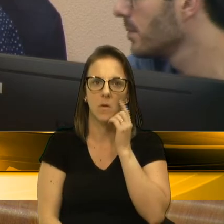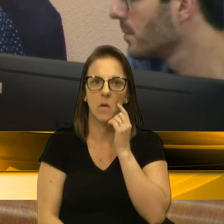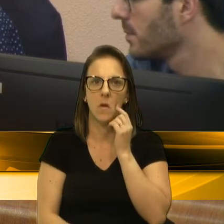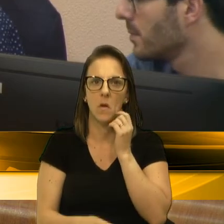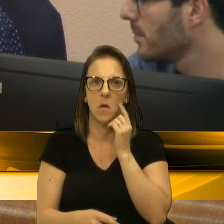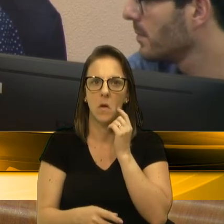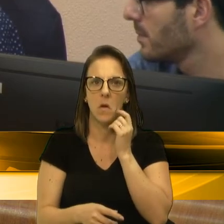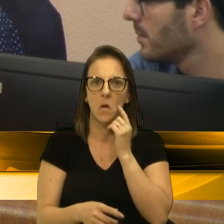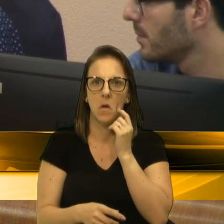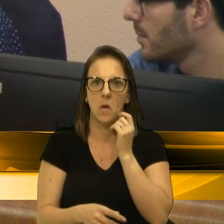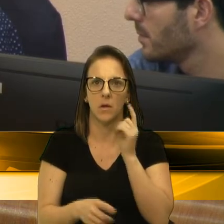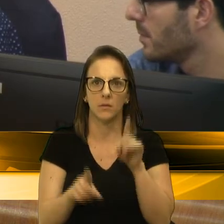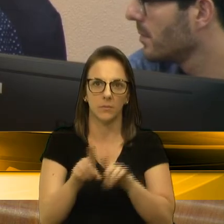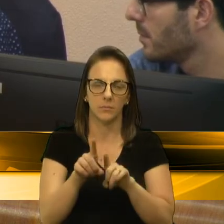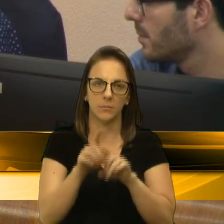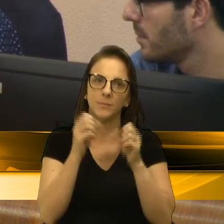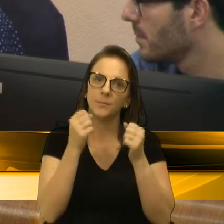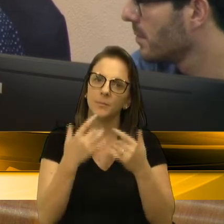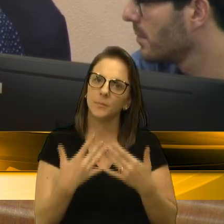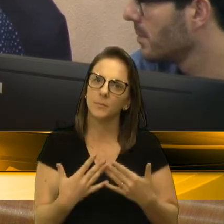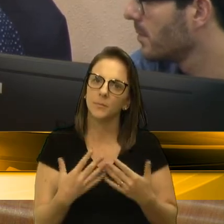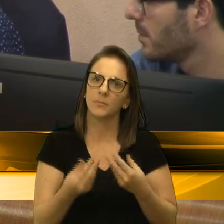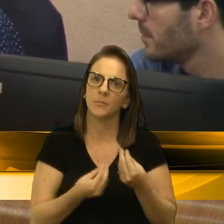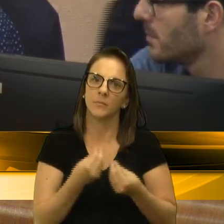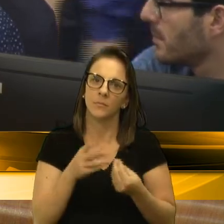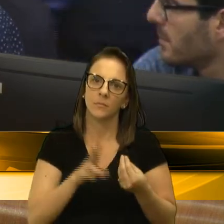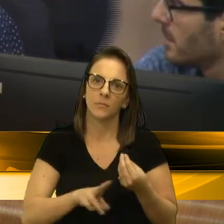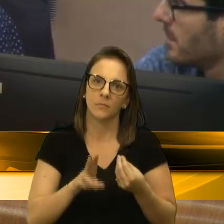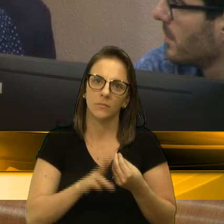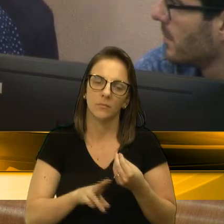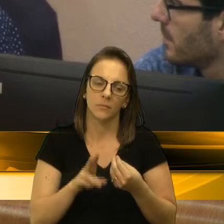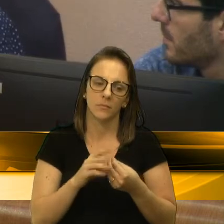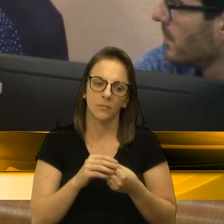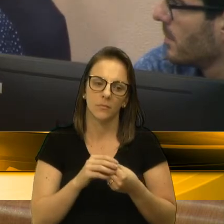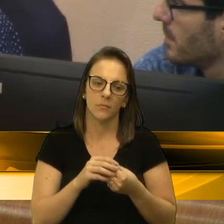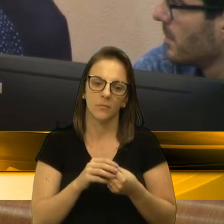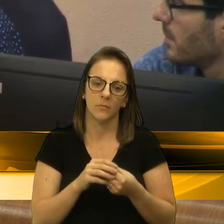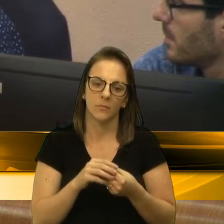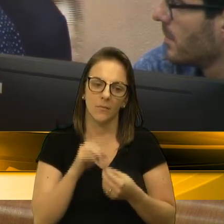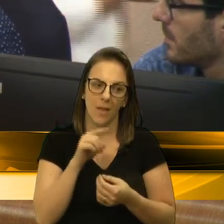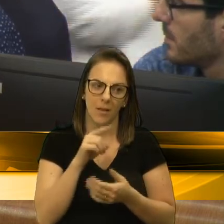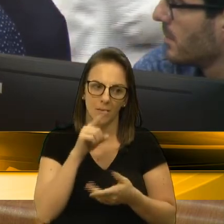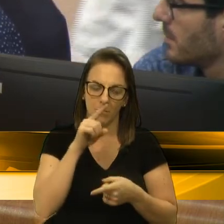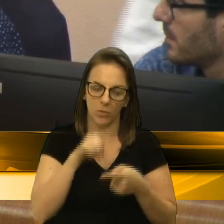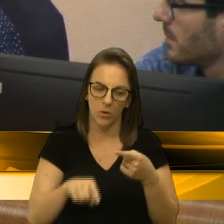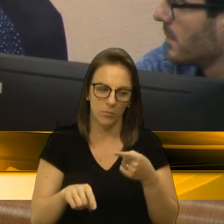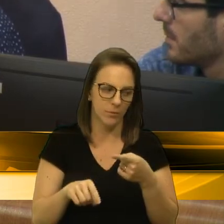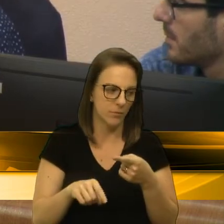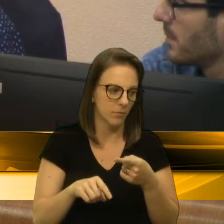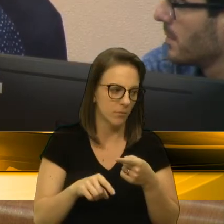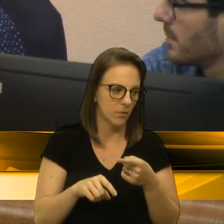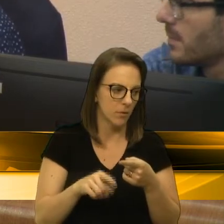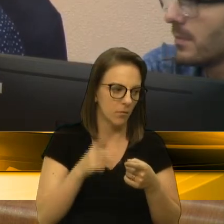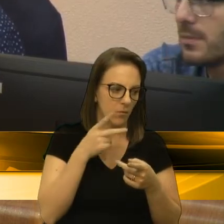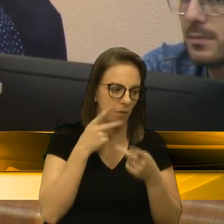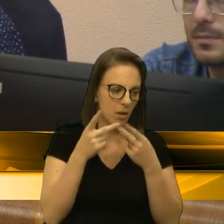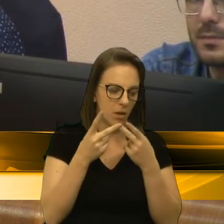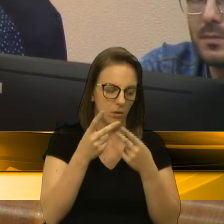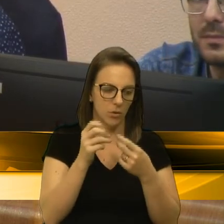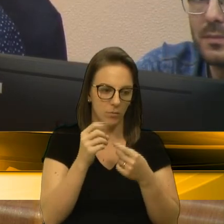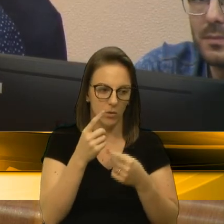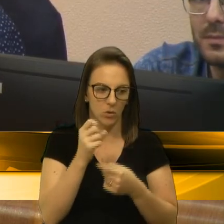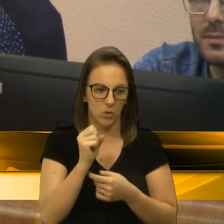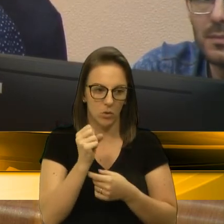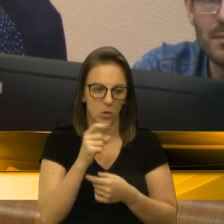isonômico e descreve a historicidade da referida proibição desta ordem. Cita que em 2018 foi editado o